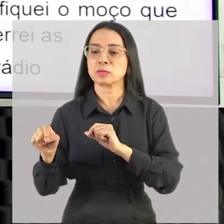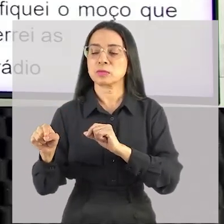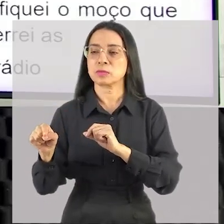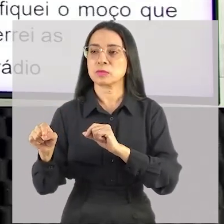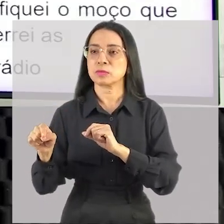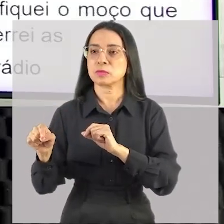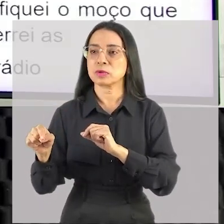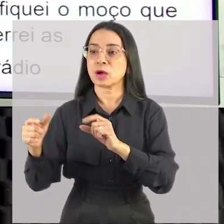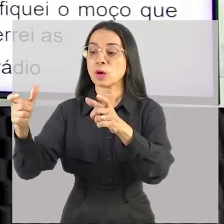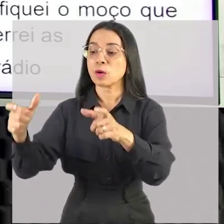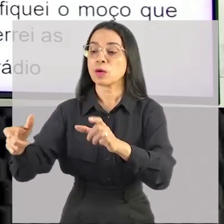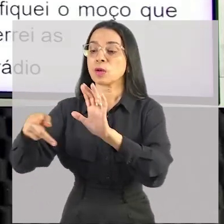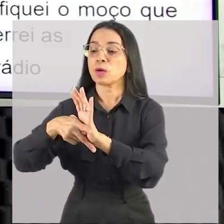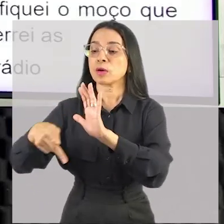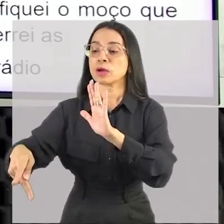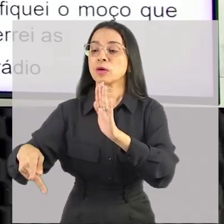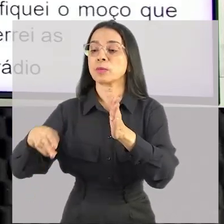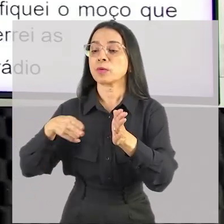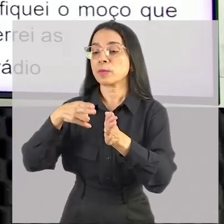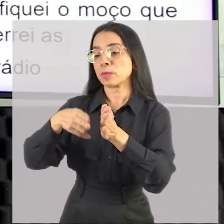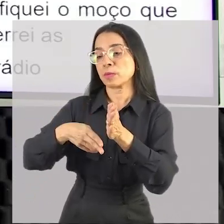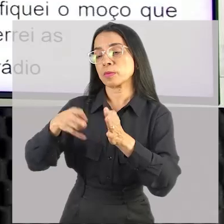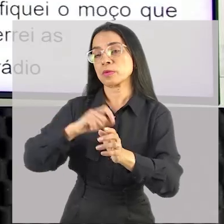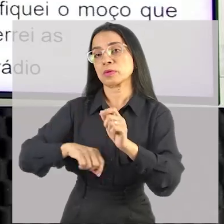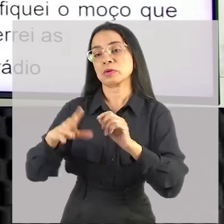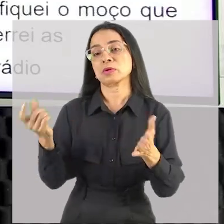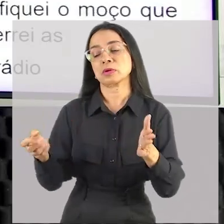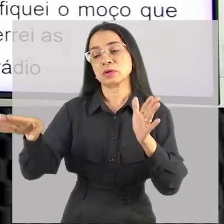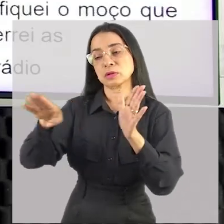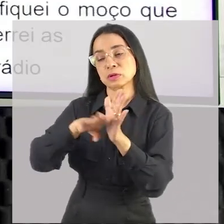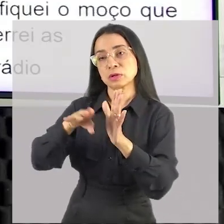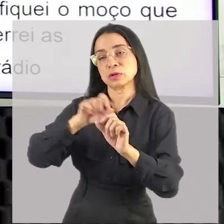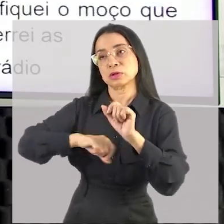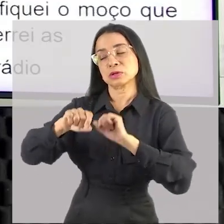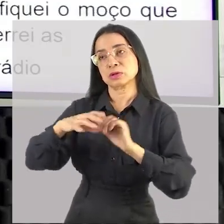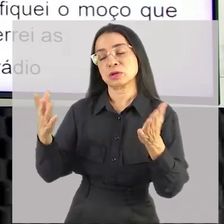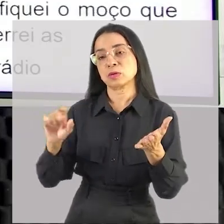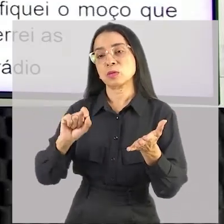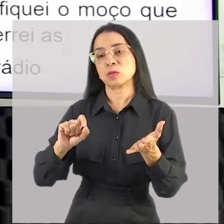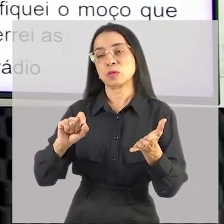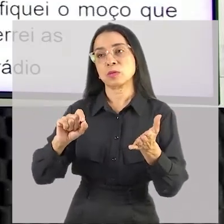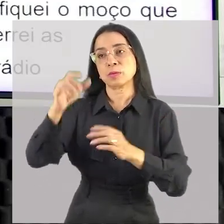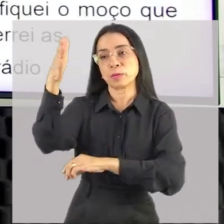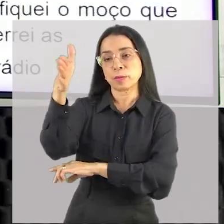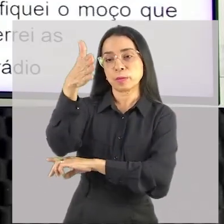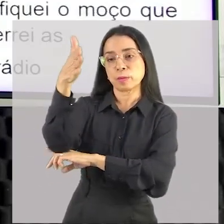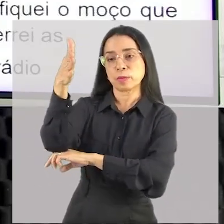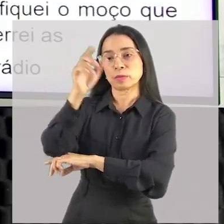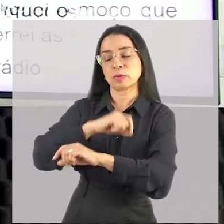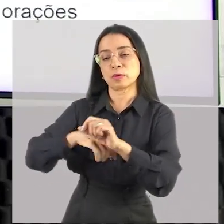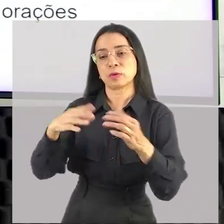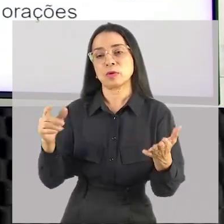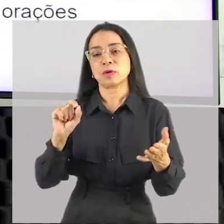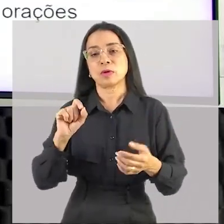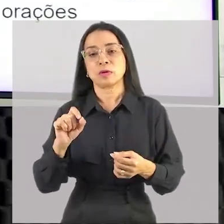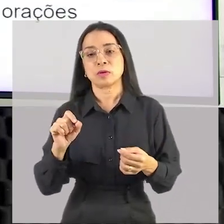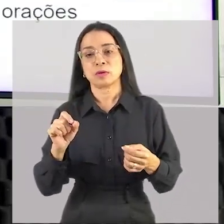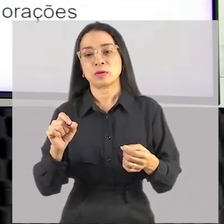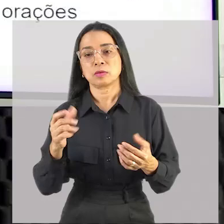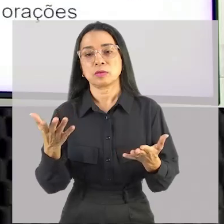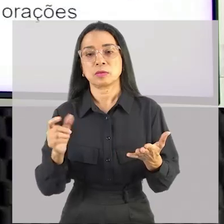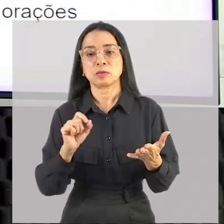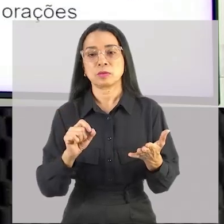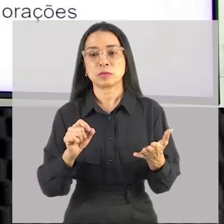à estação, né? Que tomou o trem, estação de trem, chegou ao seu destino, foi para o hotel, ok? Aí diz